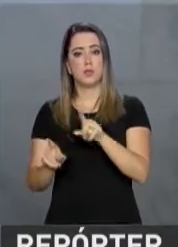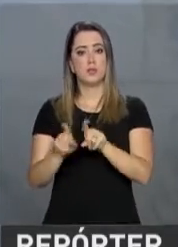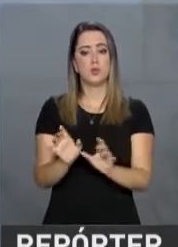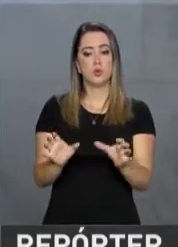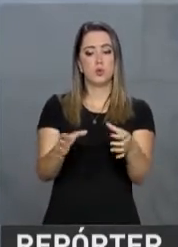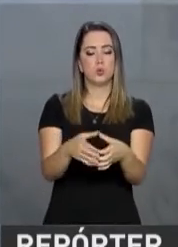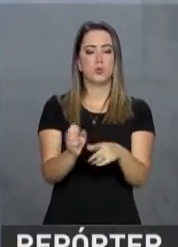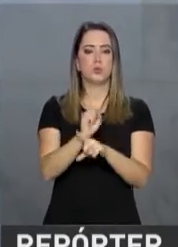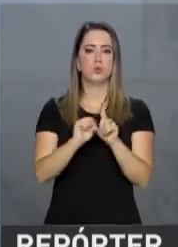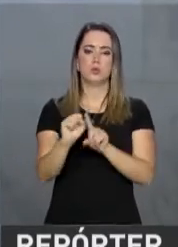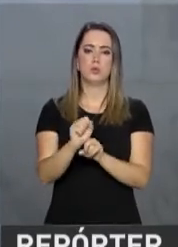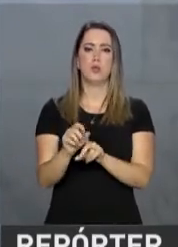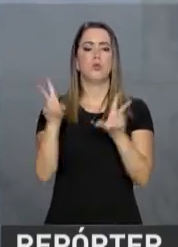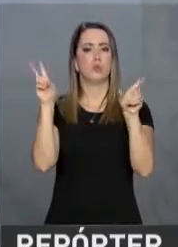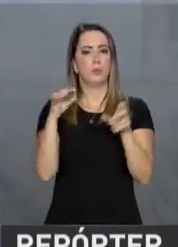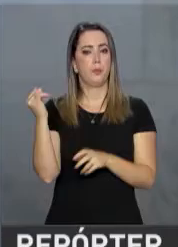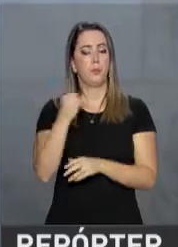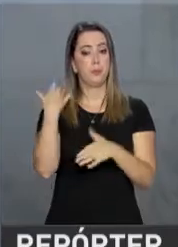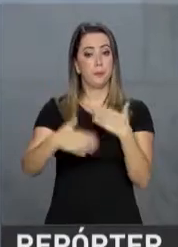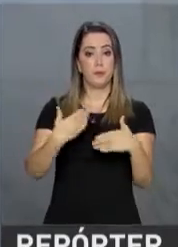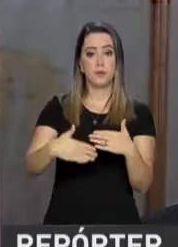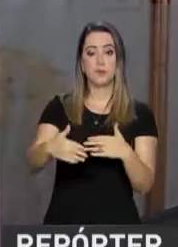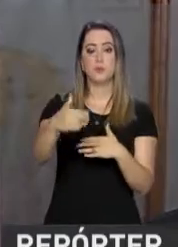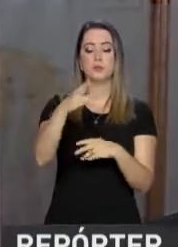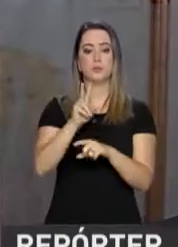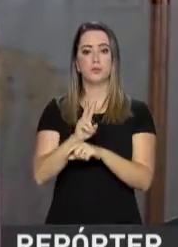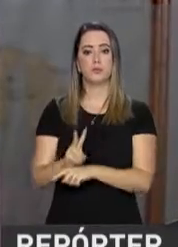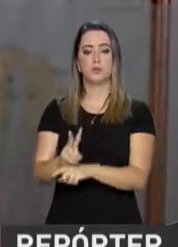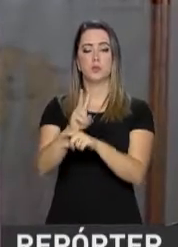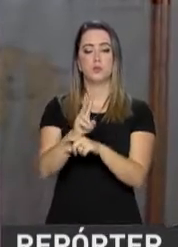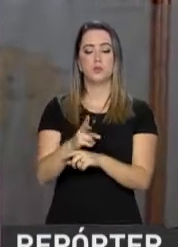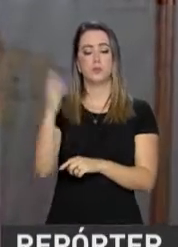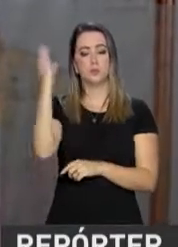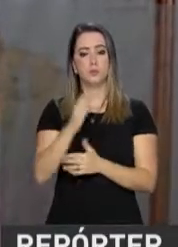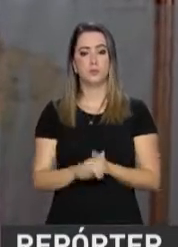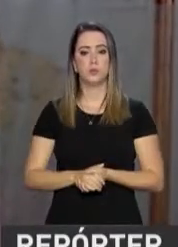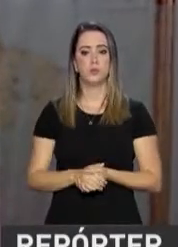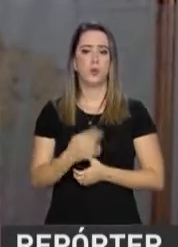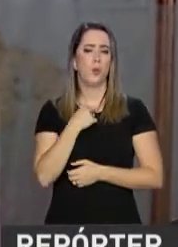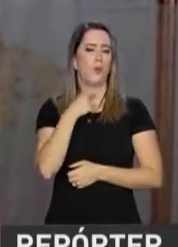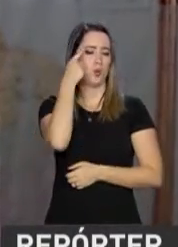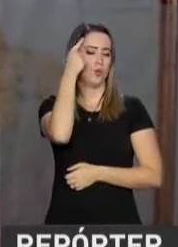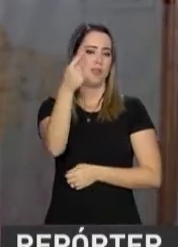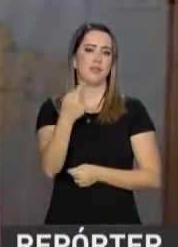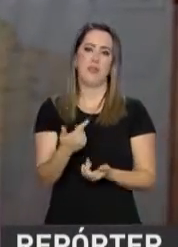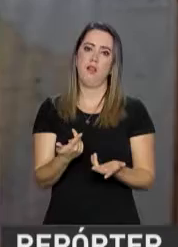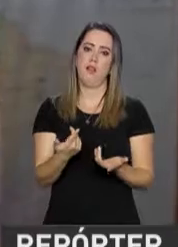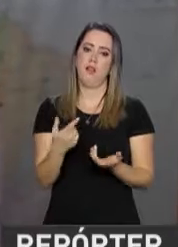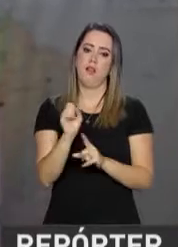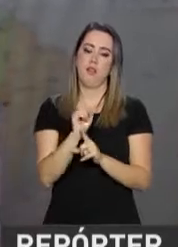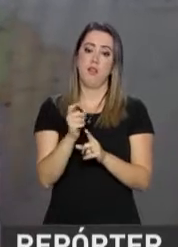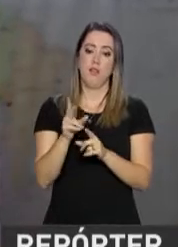assuntos fundamentais para o desenvolvimento do país não se pode pensar defesa nacional sem pensar primeiramente na